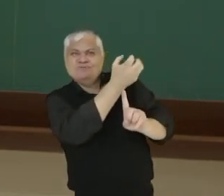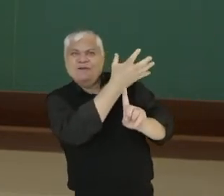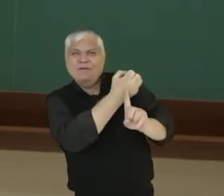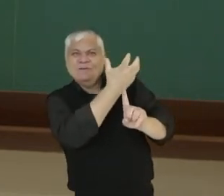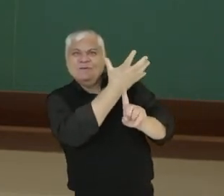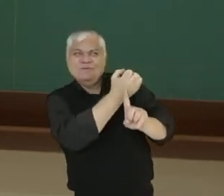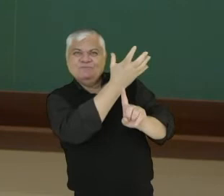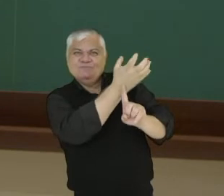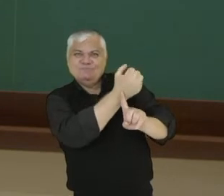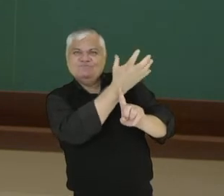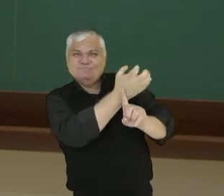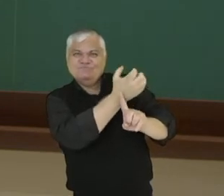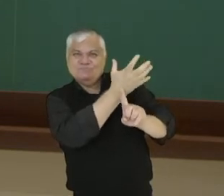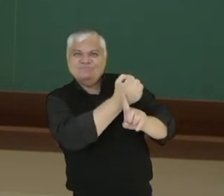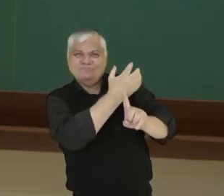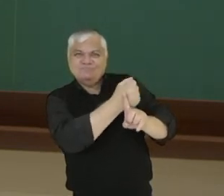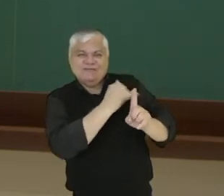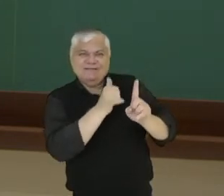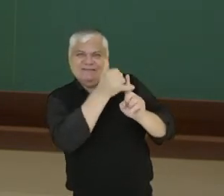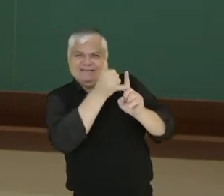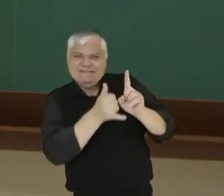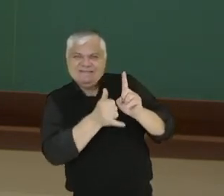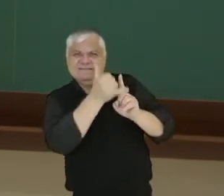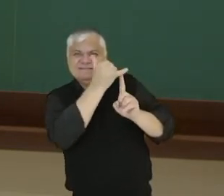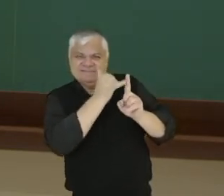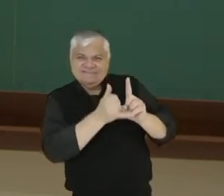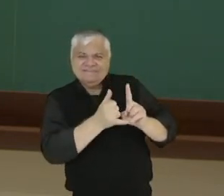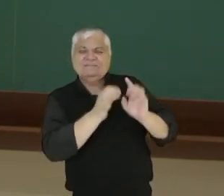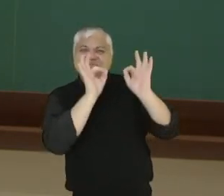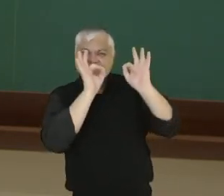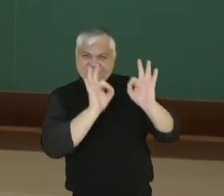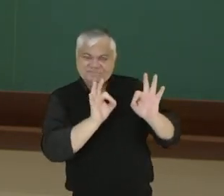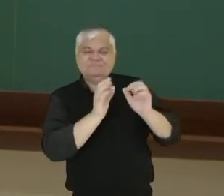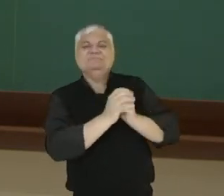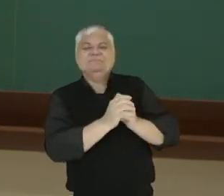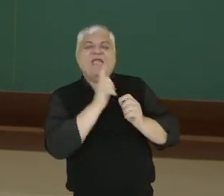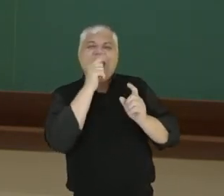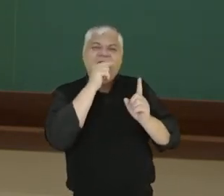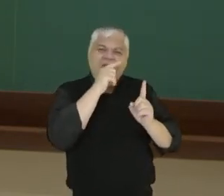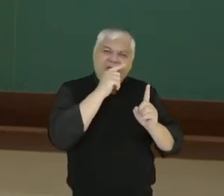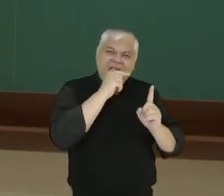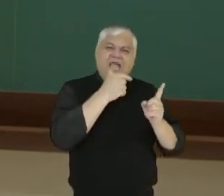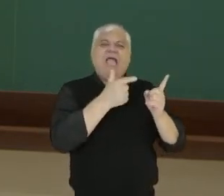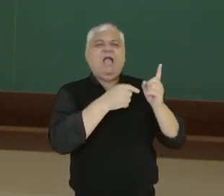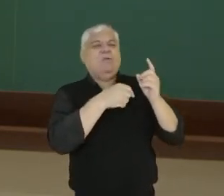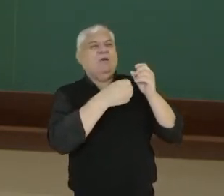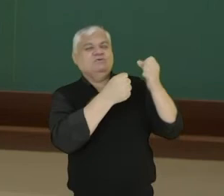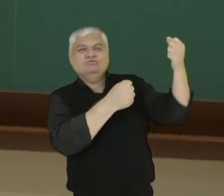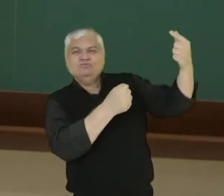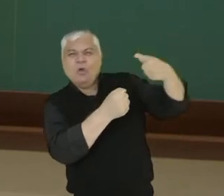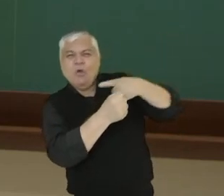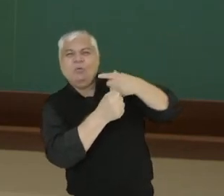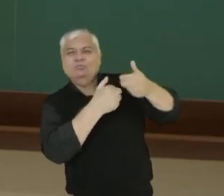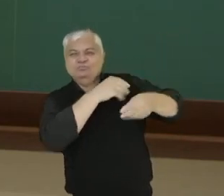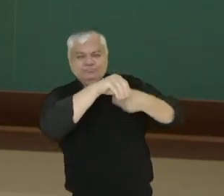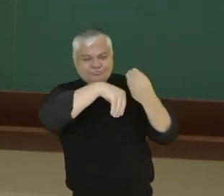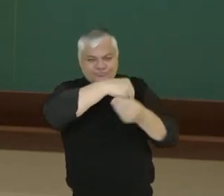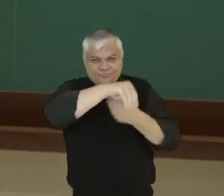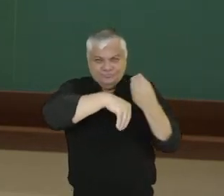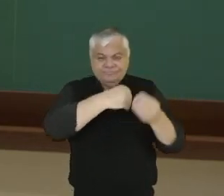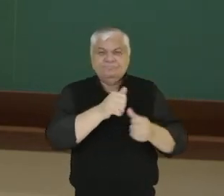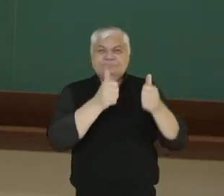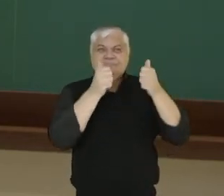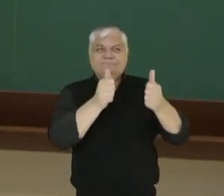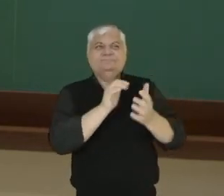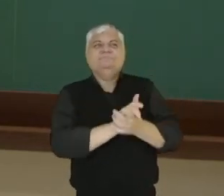lá do sol, tal, aquela história toda que a gente já conhece, né? Crescimento da planta precisa de água, alimentos, fazer a fotossíntese, papapá. Bem,